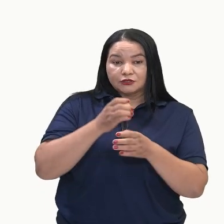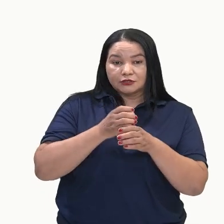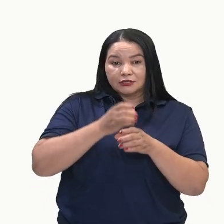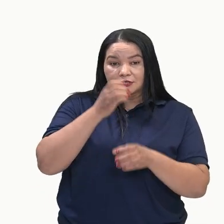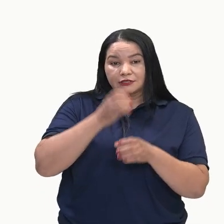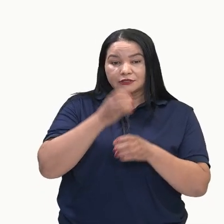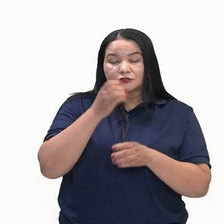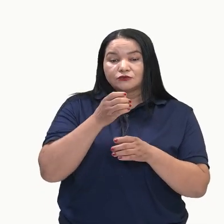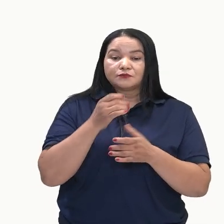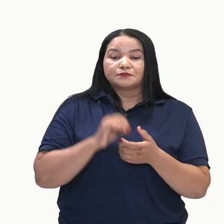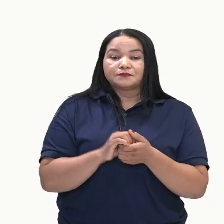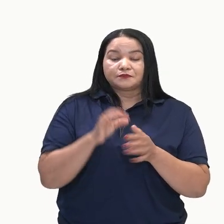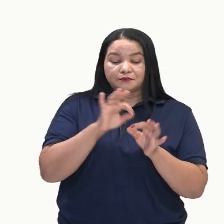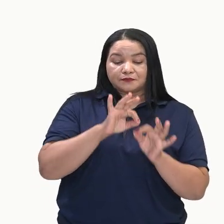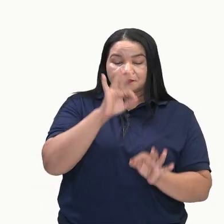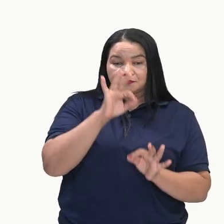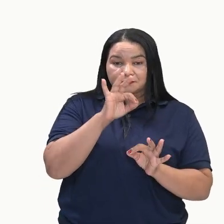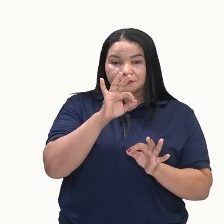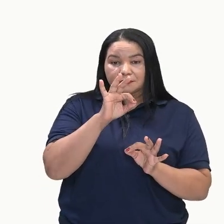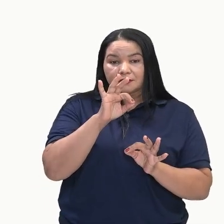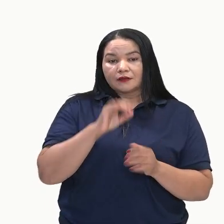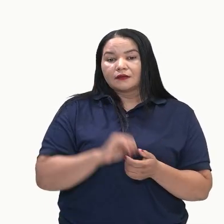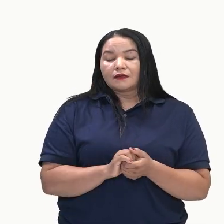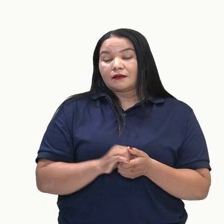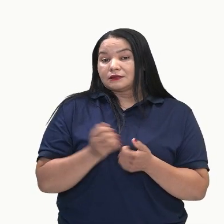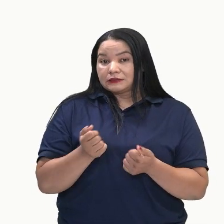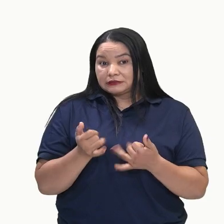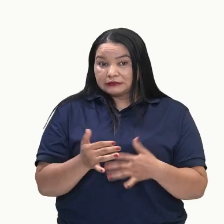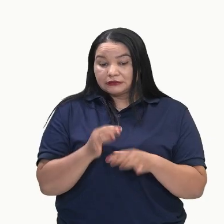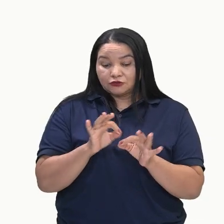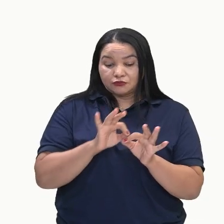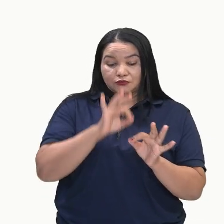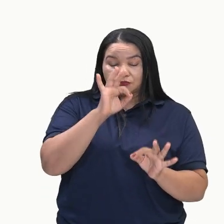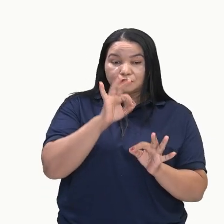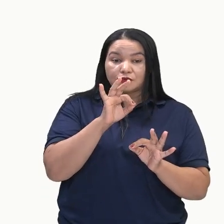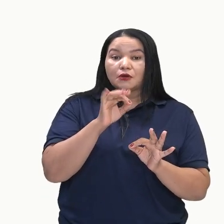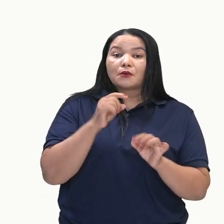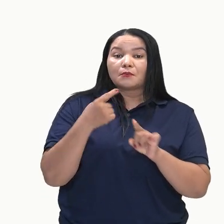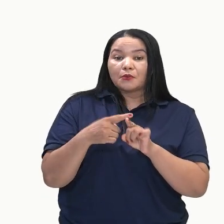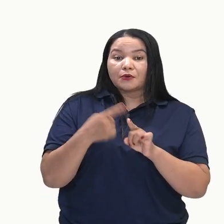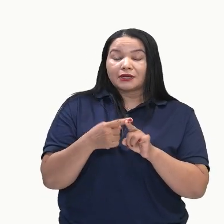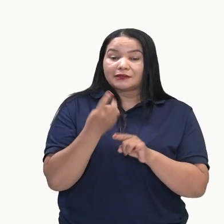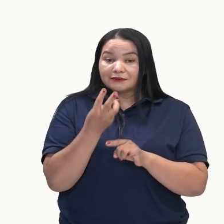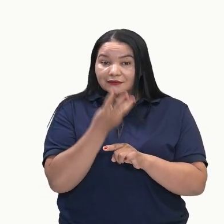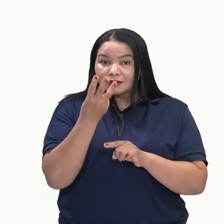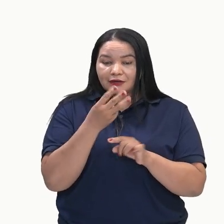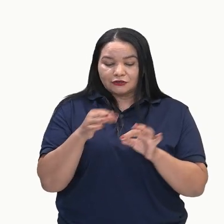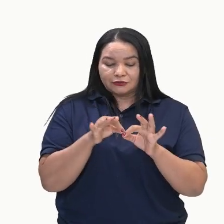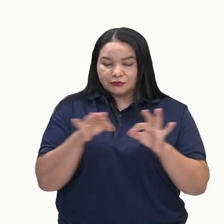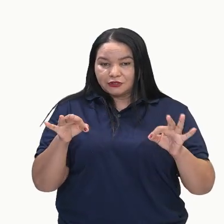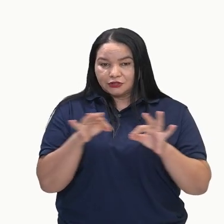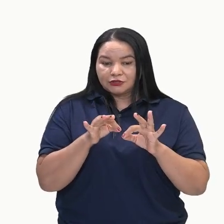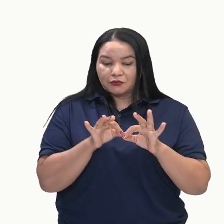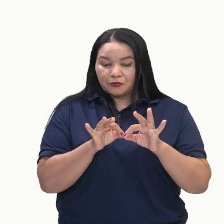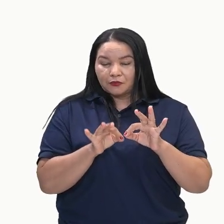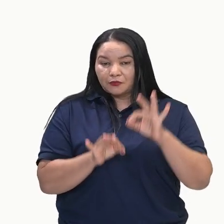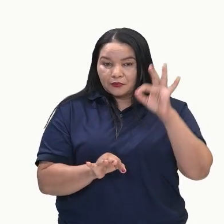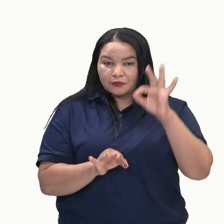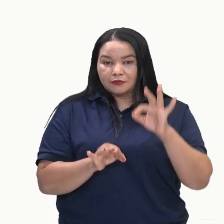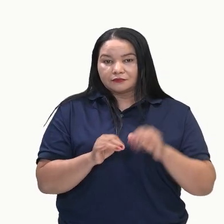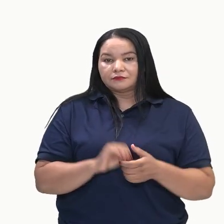geométrica tridimensional. Então, quando eu falo tridimensional, é porque eu tenho aí 3 dimensões, tudo bem? Eu vou ter ali